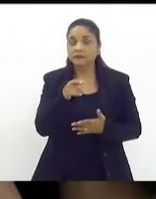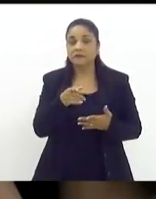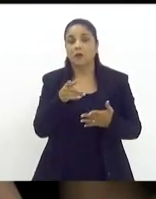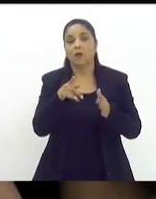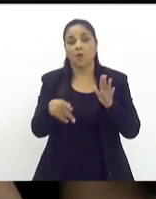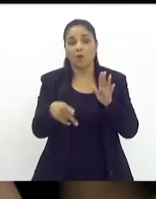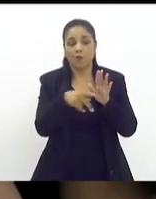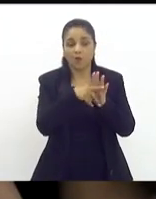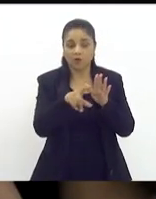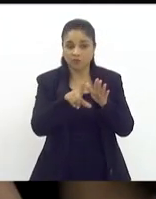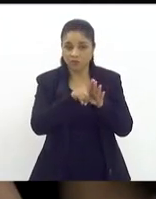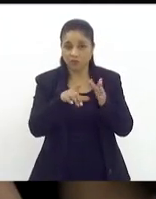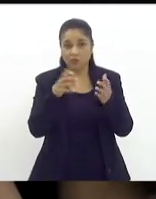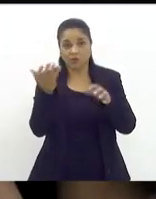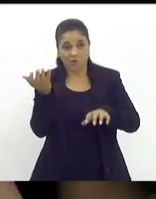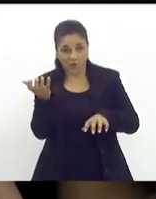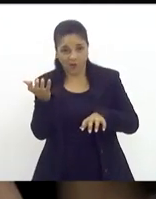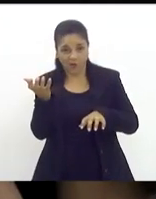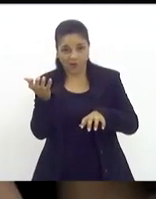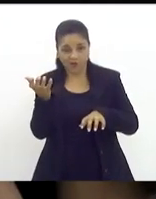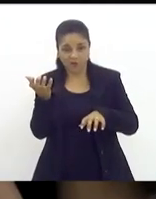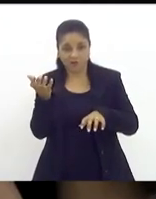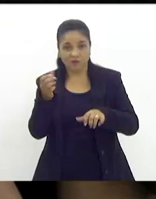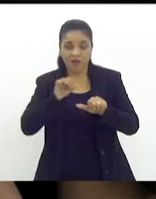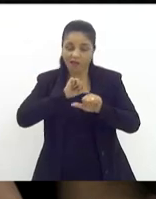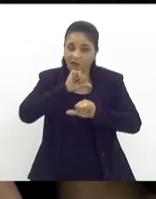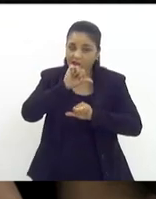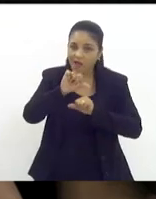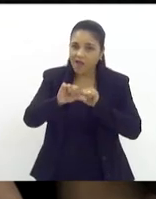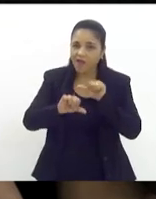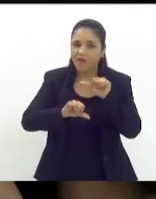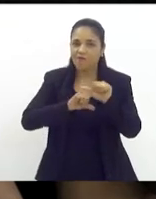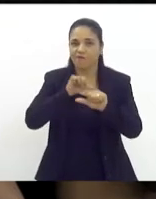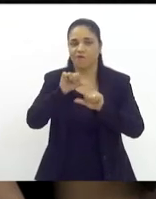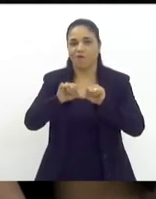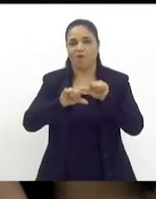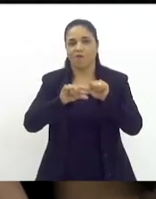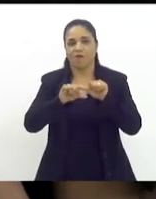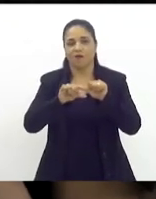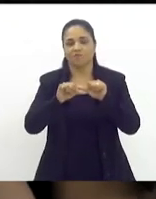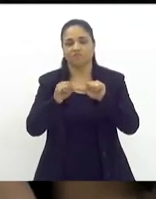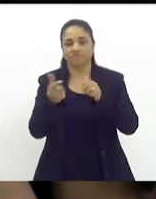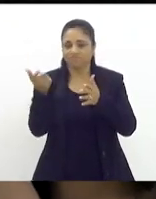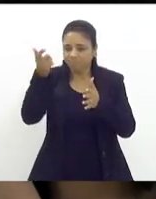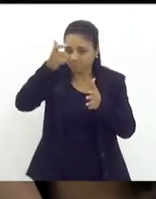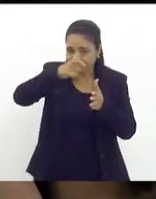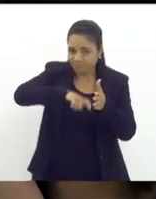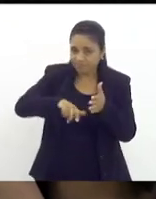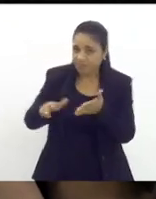tramitação no Congresso Nacional a reforma tributária.